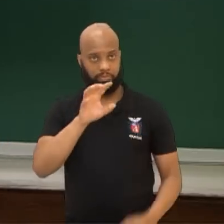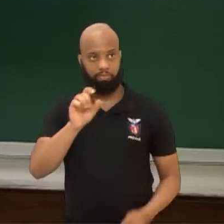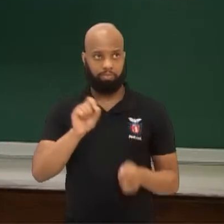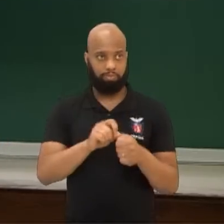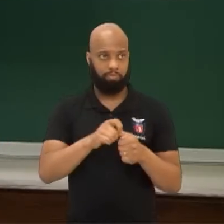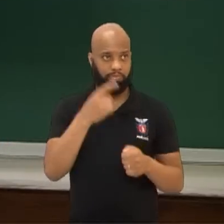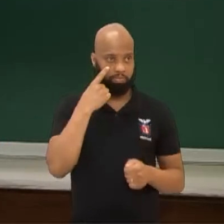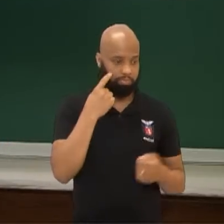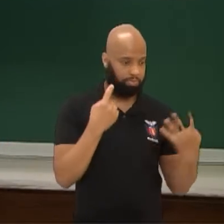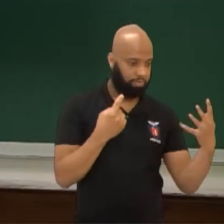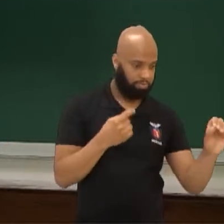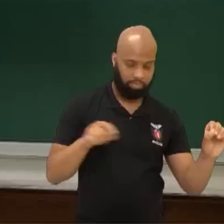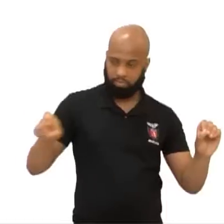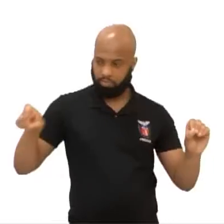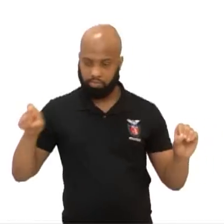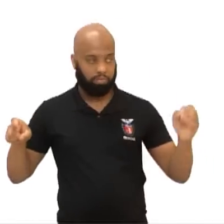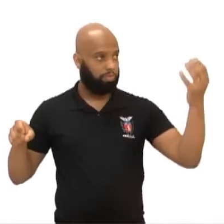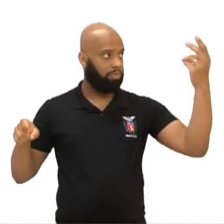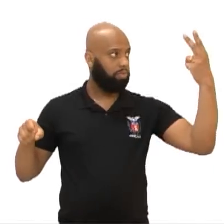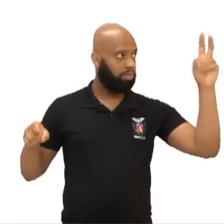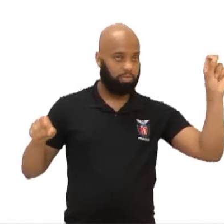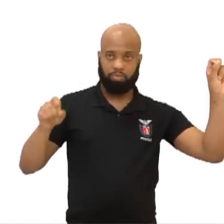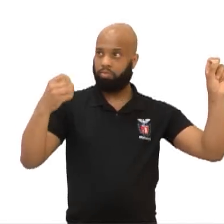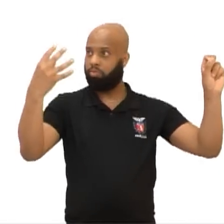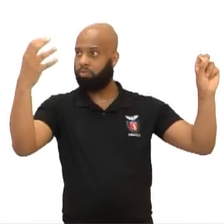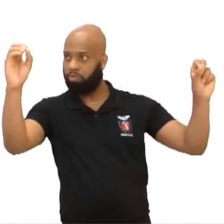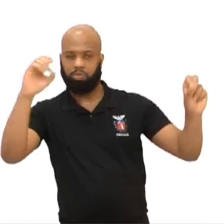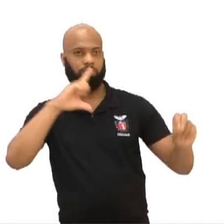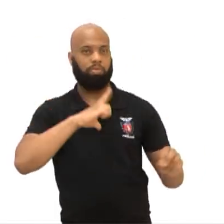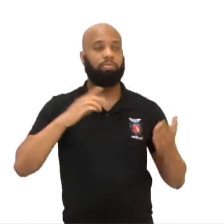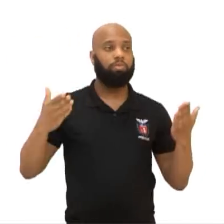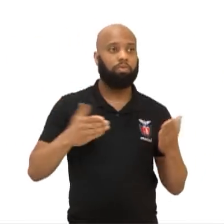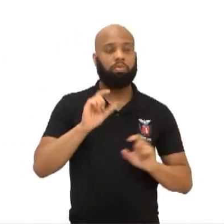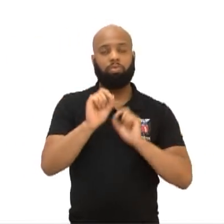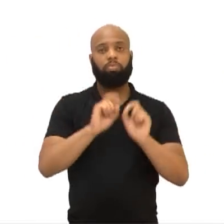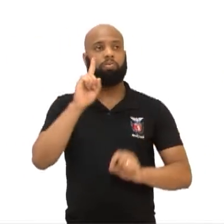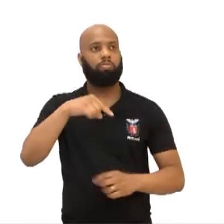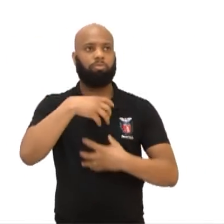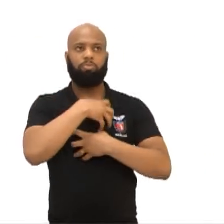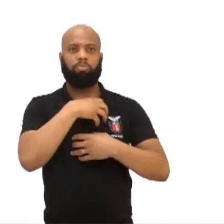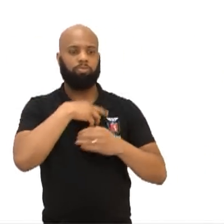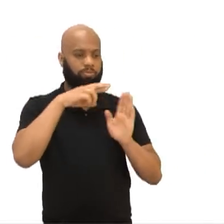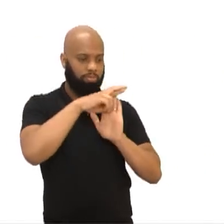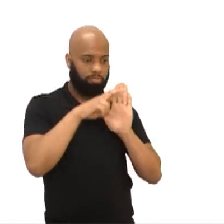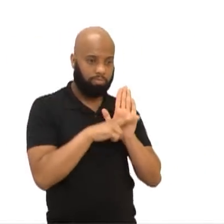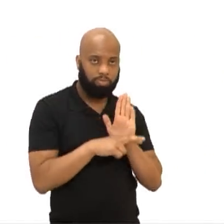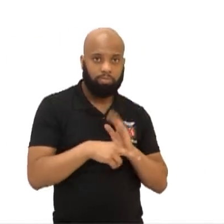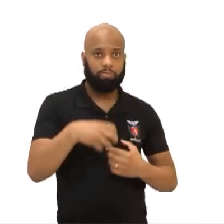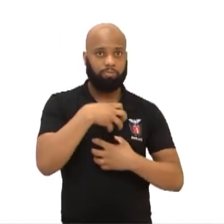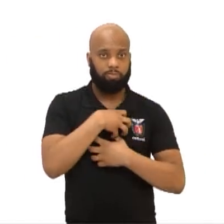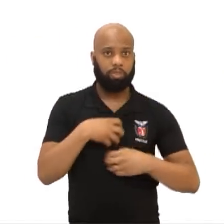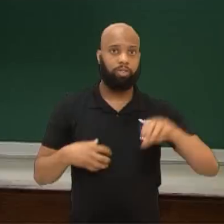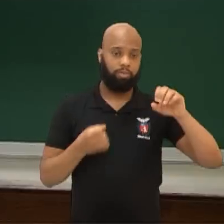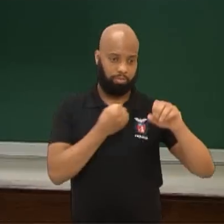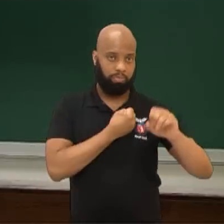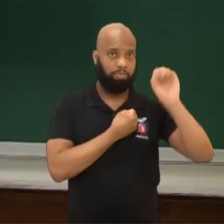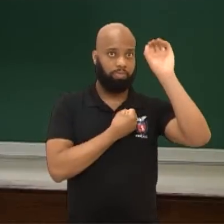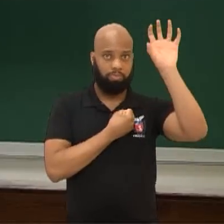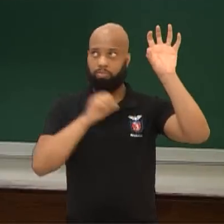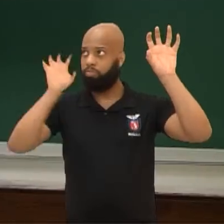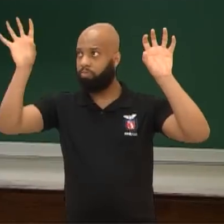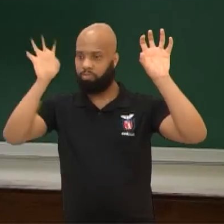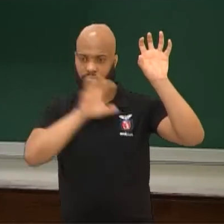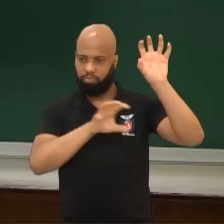x, tá? Nesta ordem. Aí, o que aconteceu? Nós caímos, né, naquela regrinha de 3. Então, o que é o mais